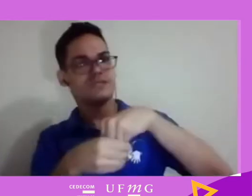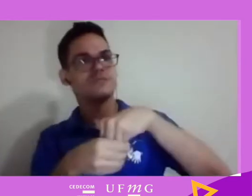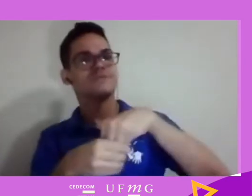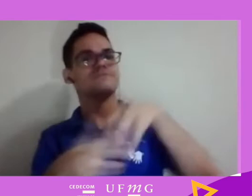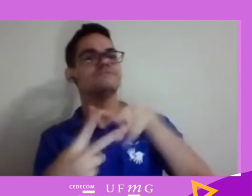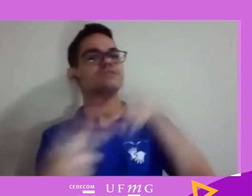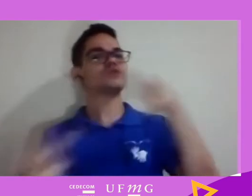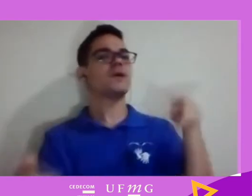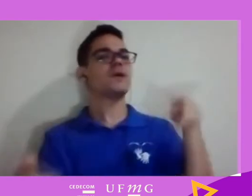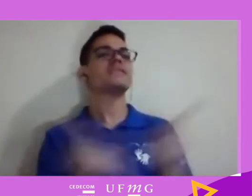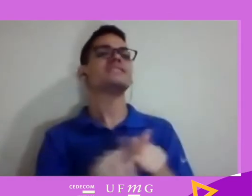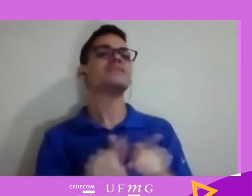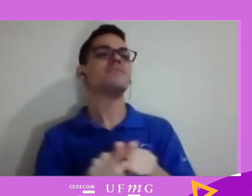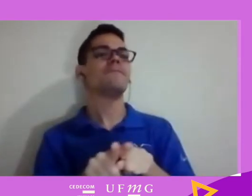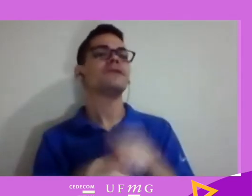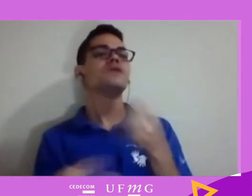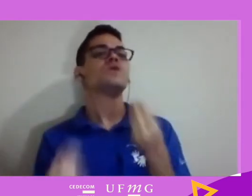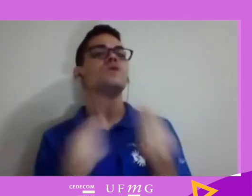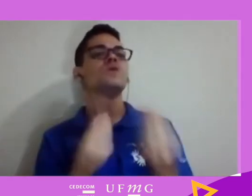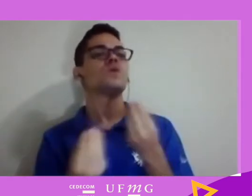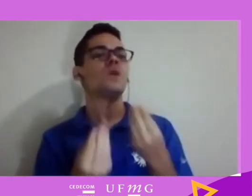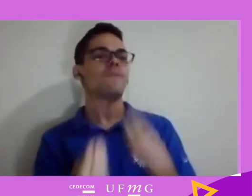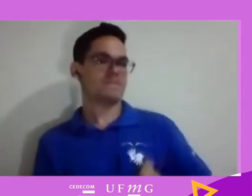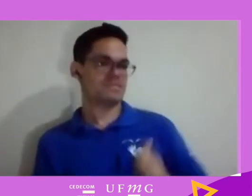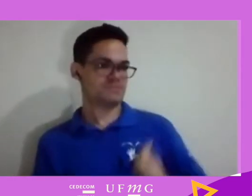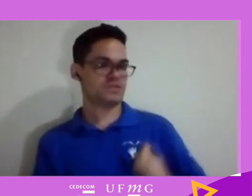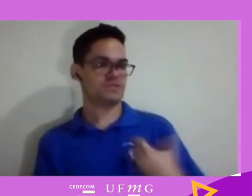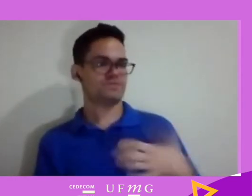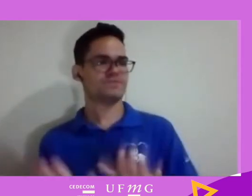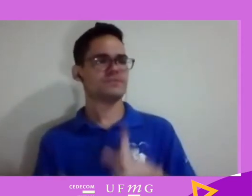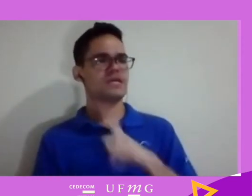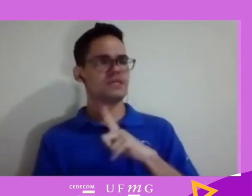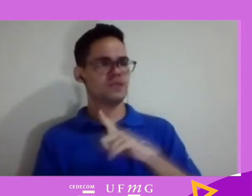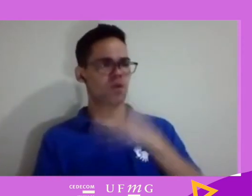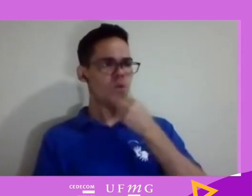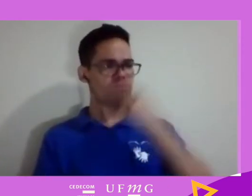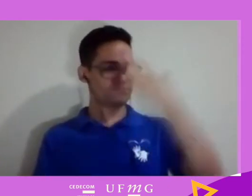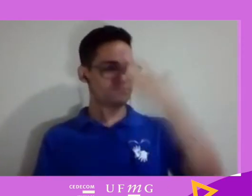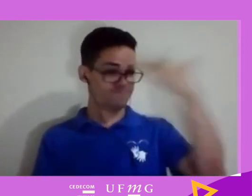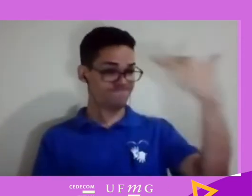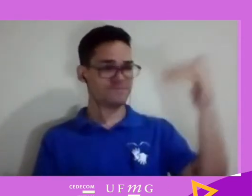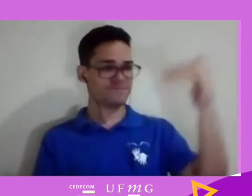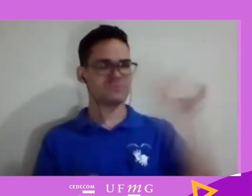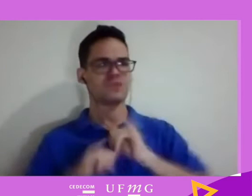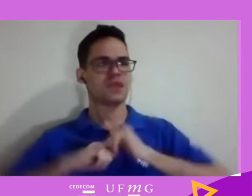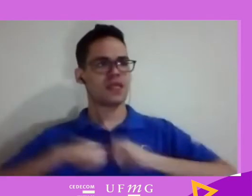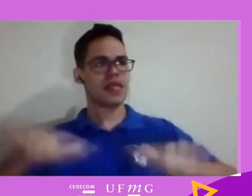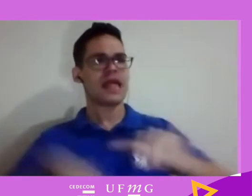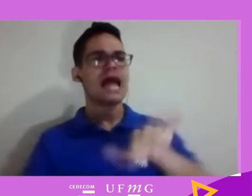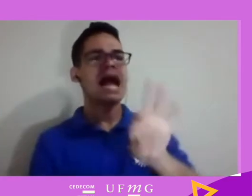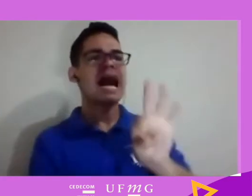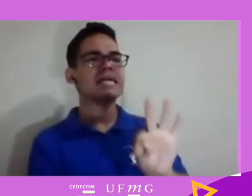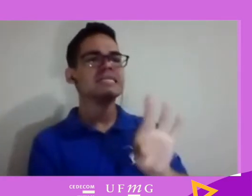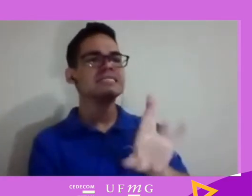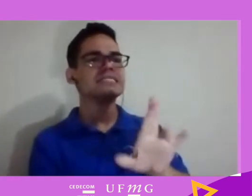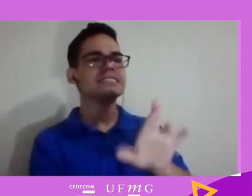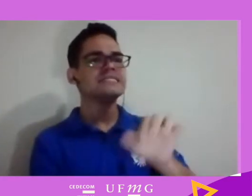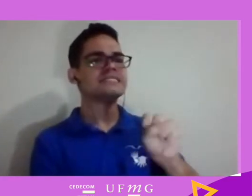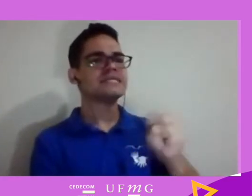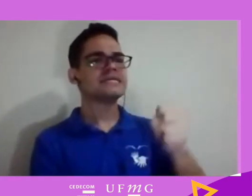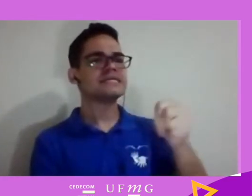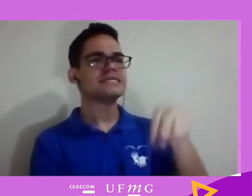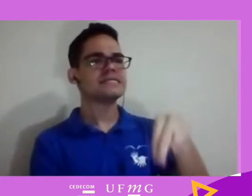quanto aquilo que a gente chama de dinâmica transmídia. O Henry Jenkins ele costuma dizer que transmídia não é